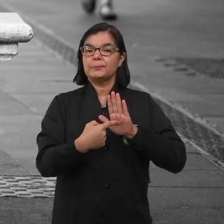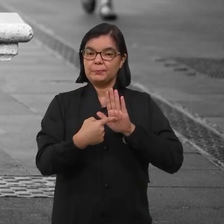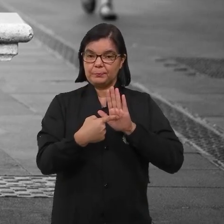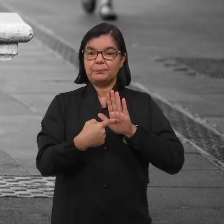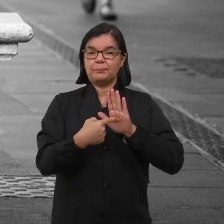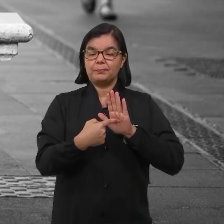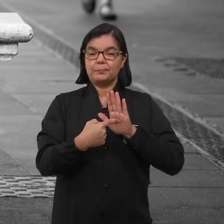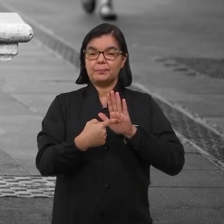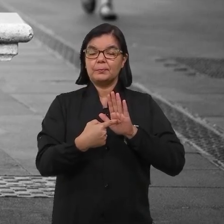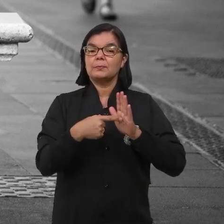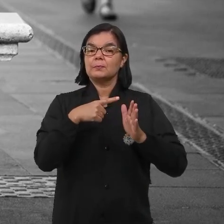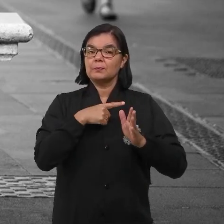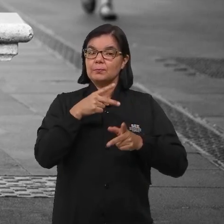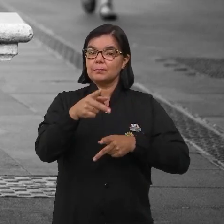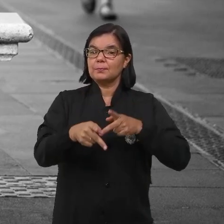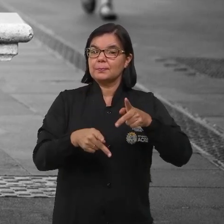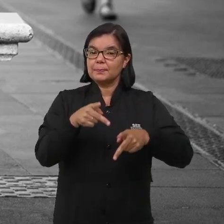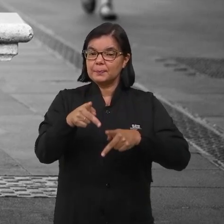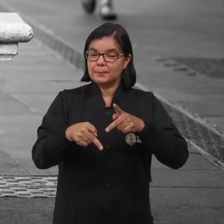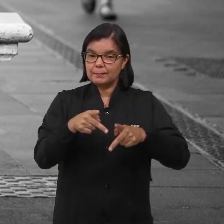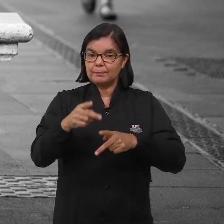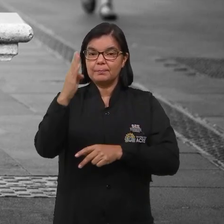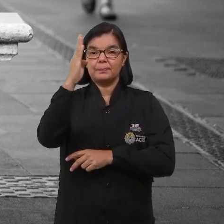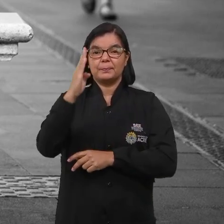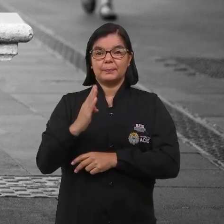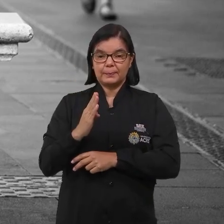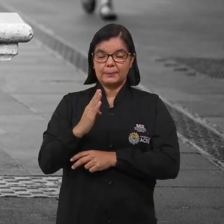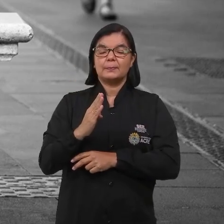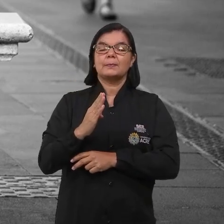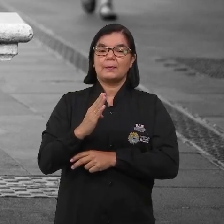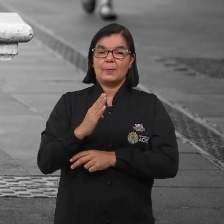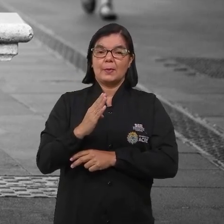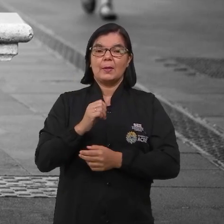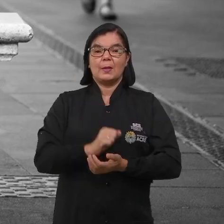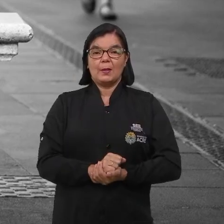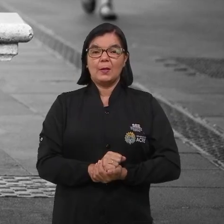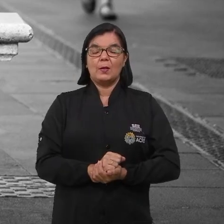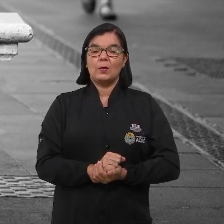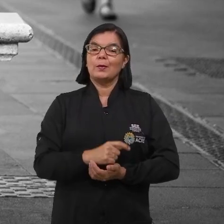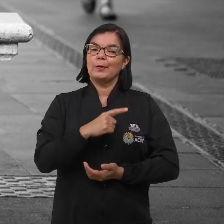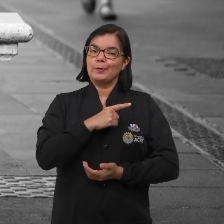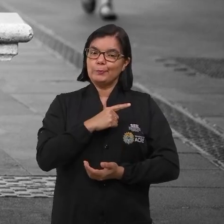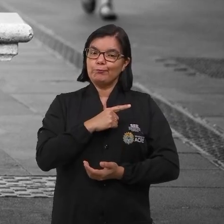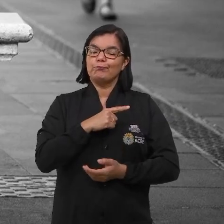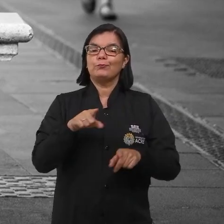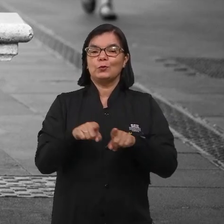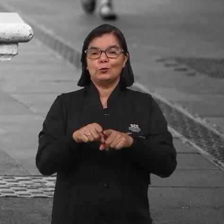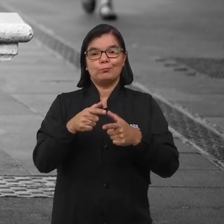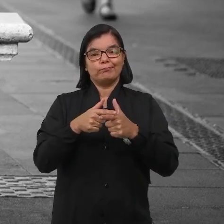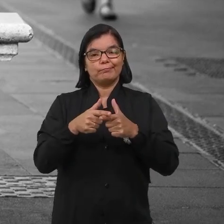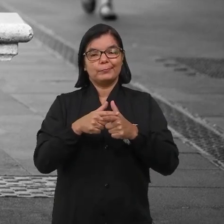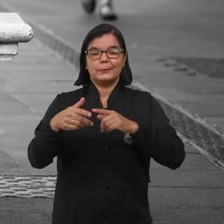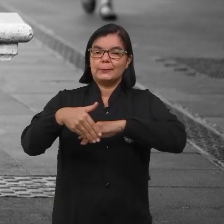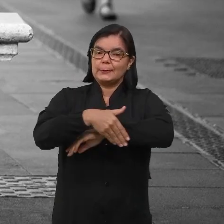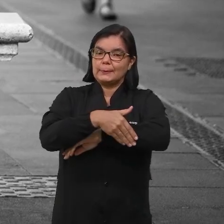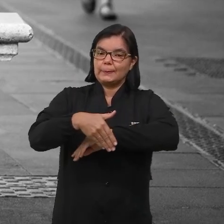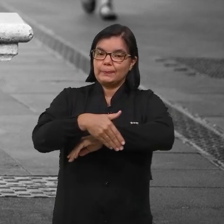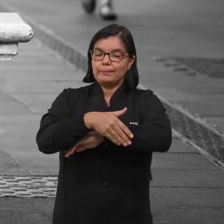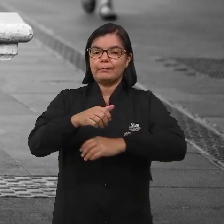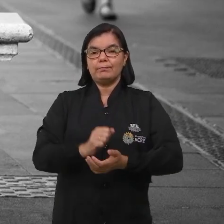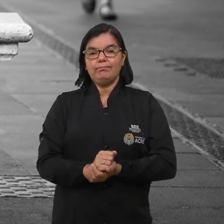uma parcela da população brasileira que está em situação de rua.